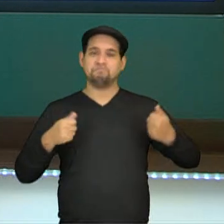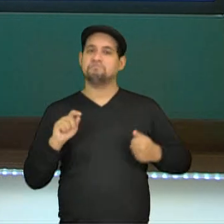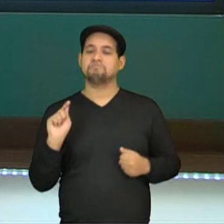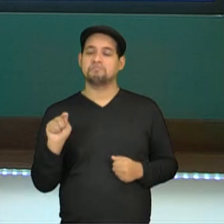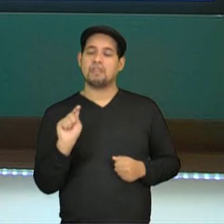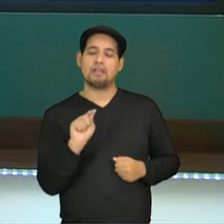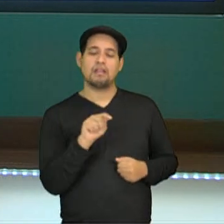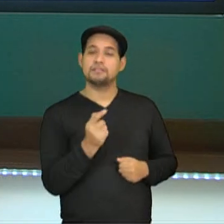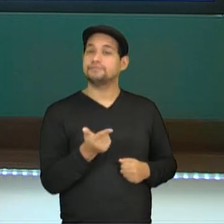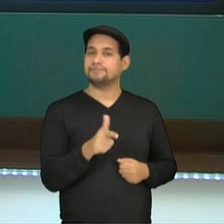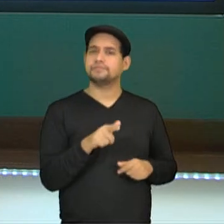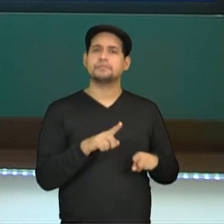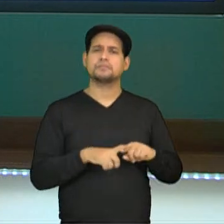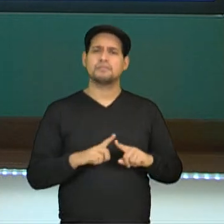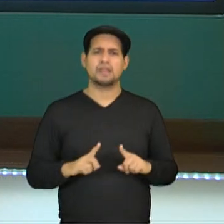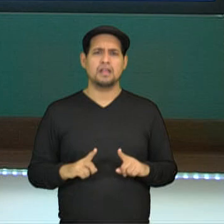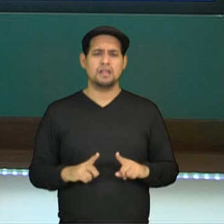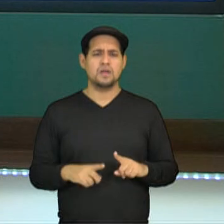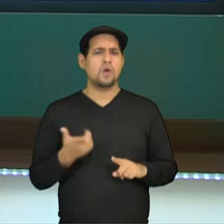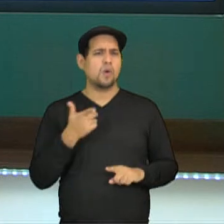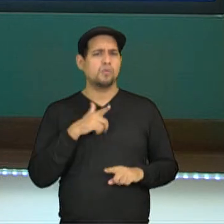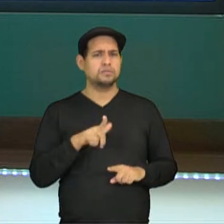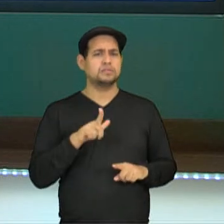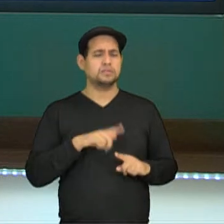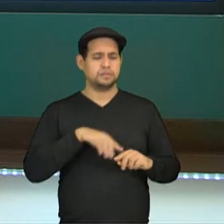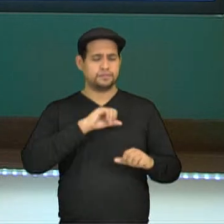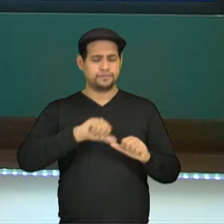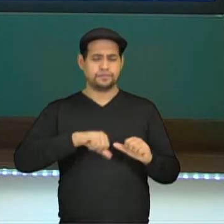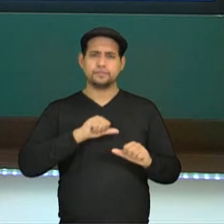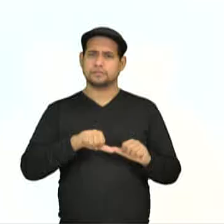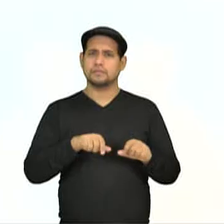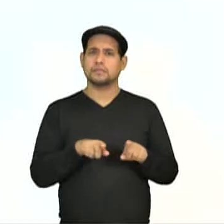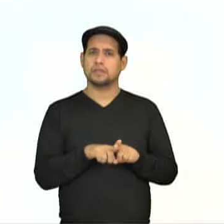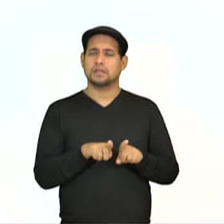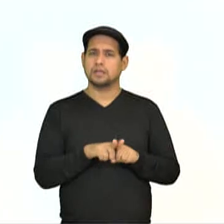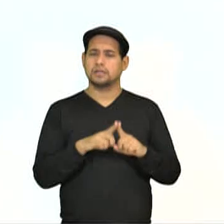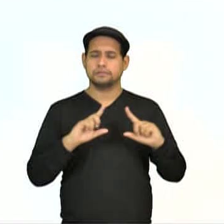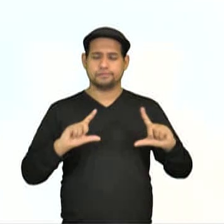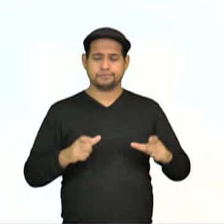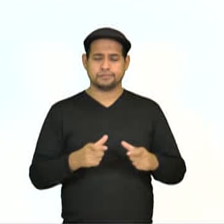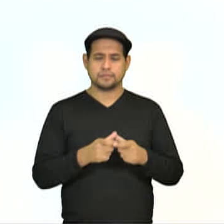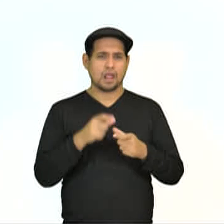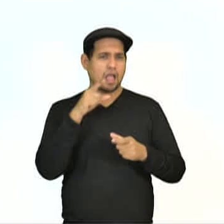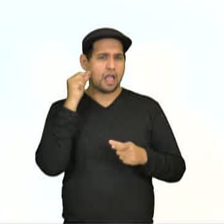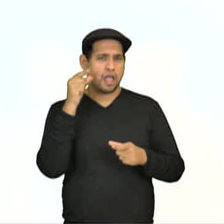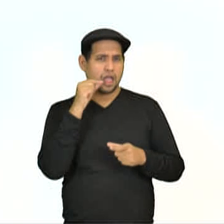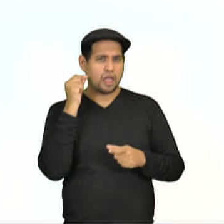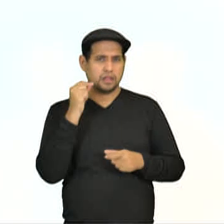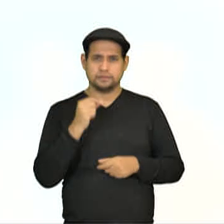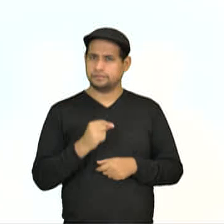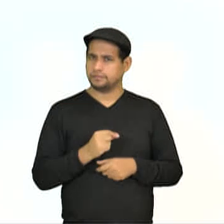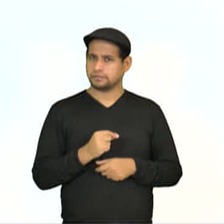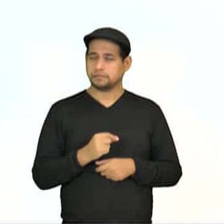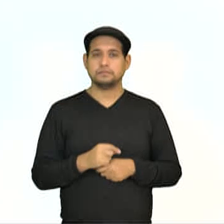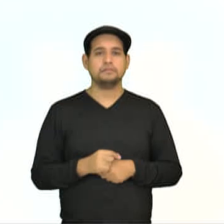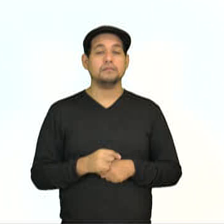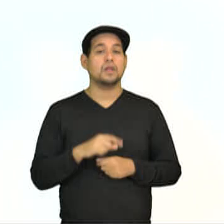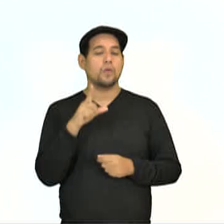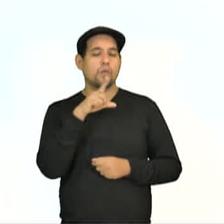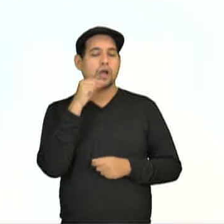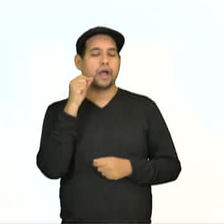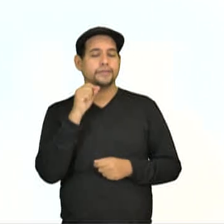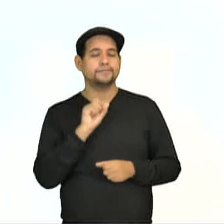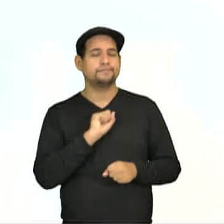de novo. Mas será que conseguireis transformar-vos num minúsculo ratinho? Então, o gato fez